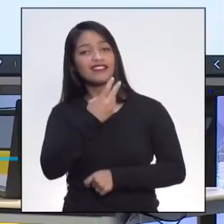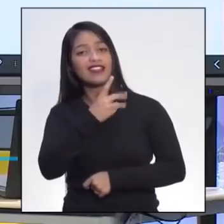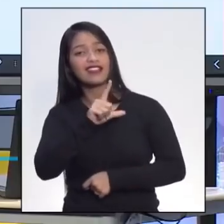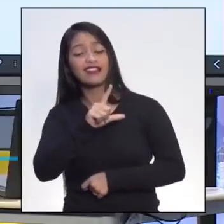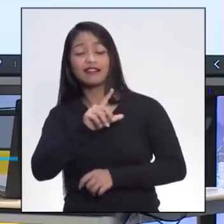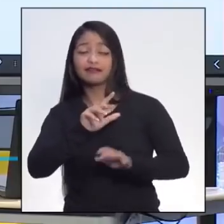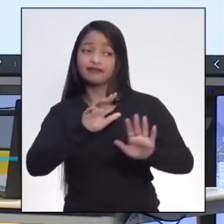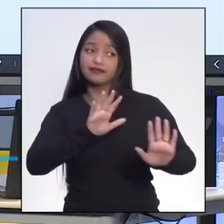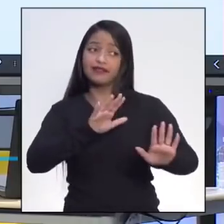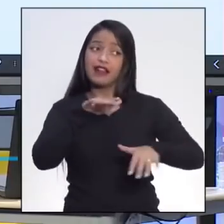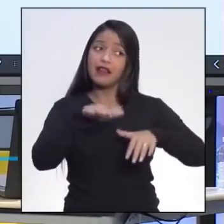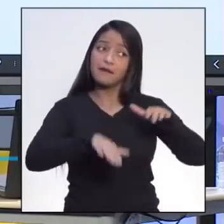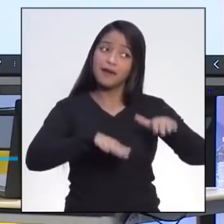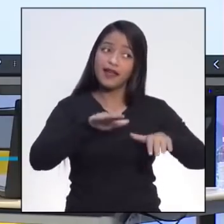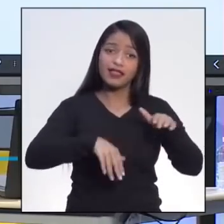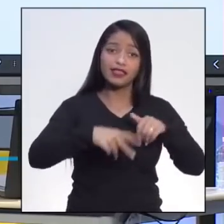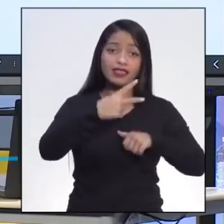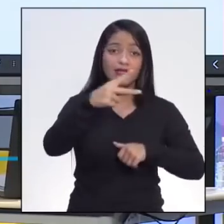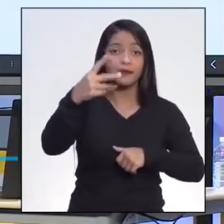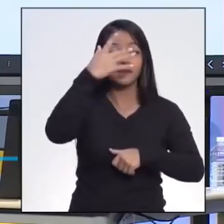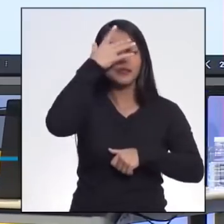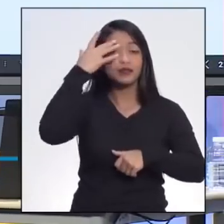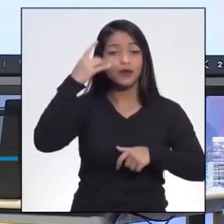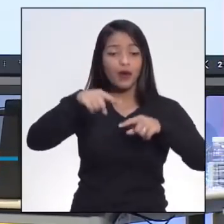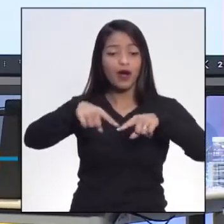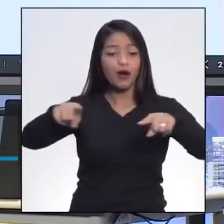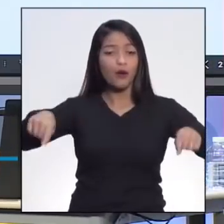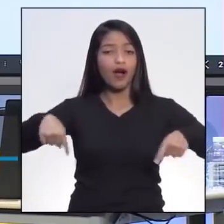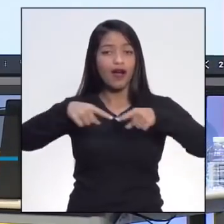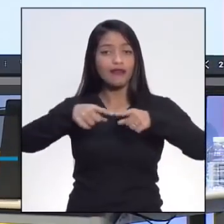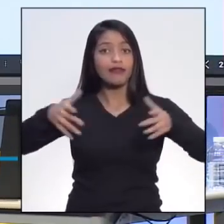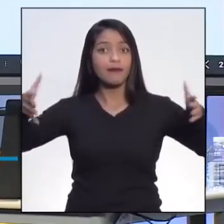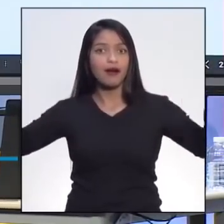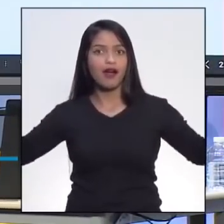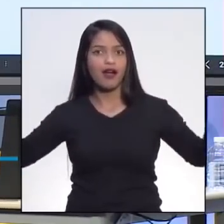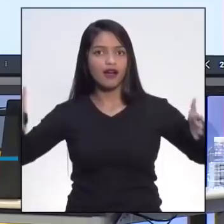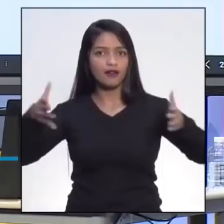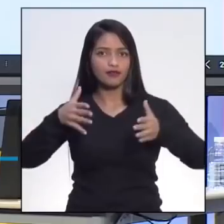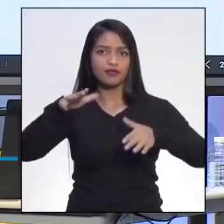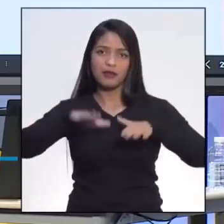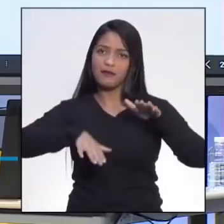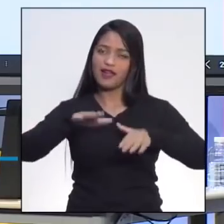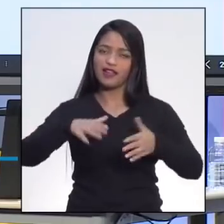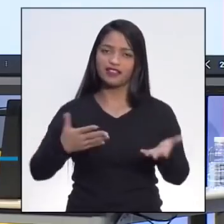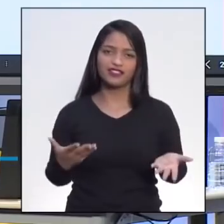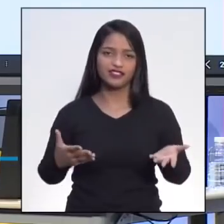Depende do tamanho do quarto, né? Porque aqui a gente não está levando em consideração o tamanho de